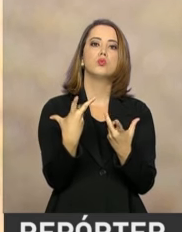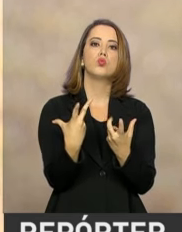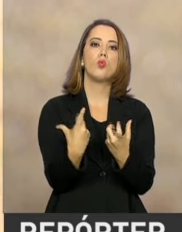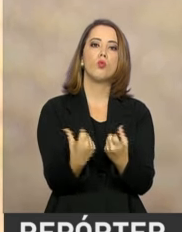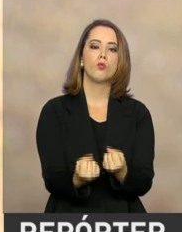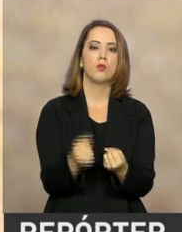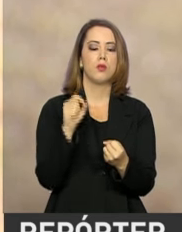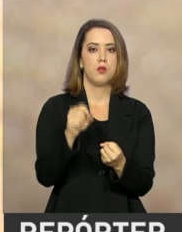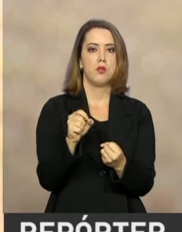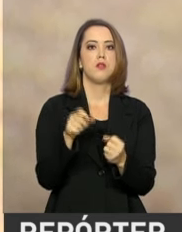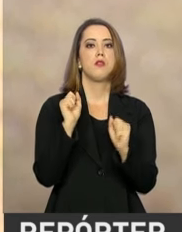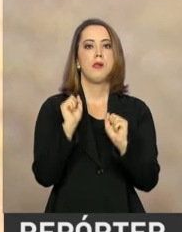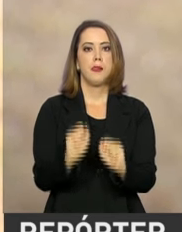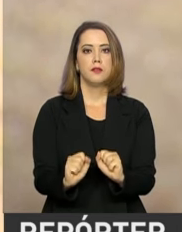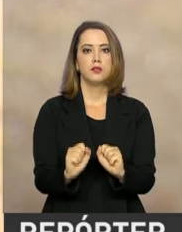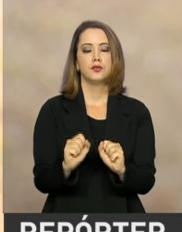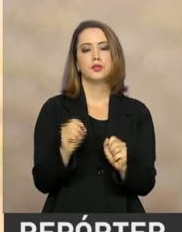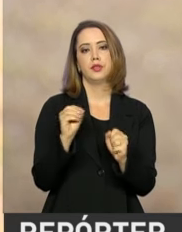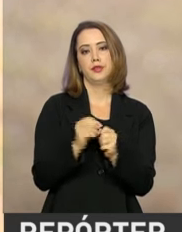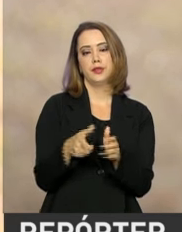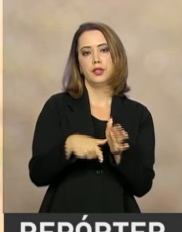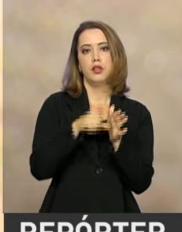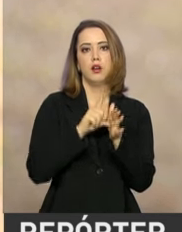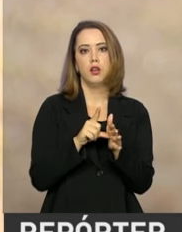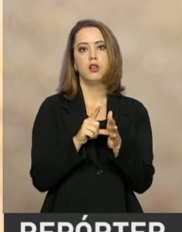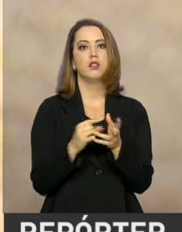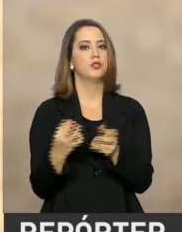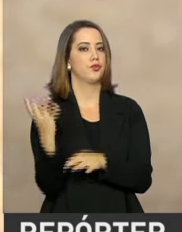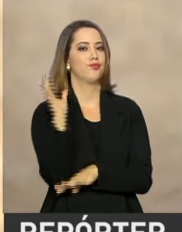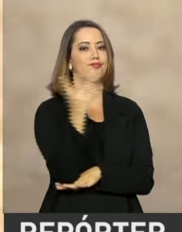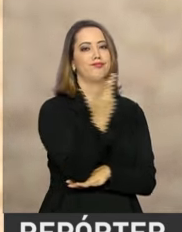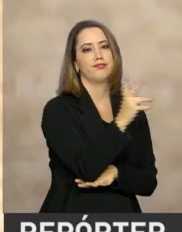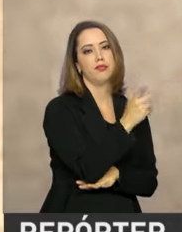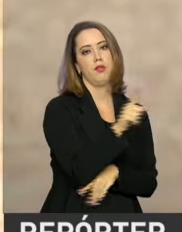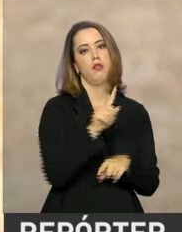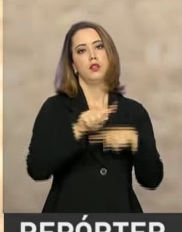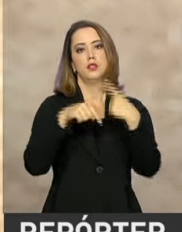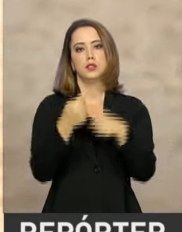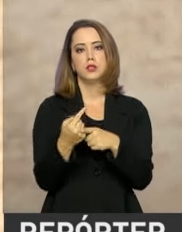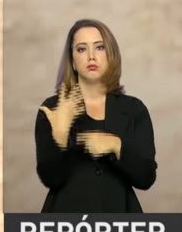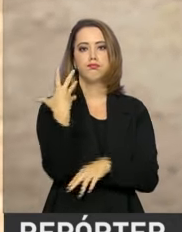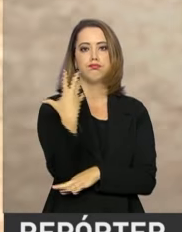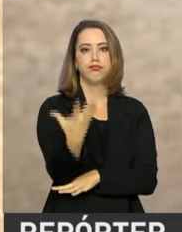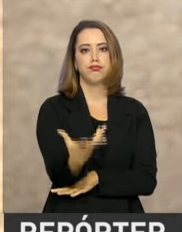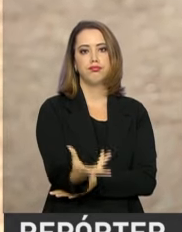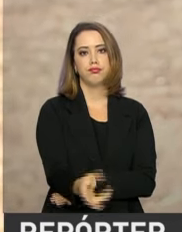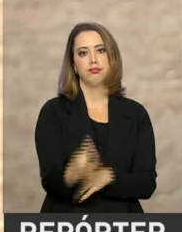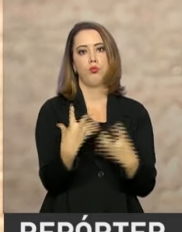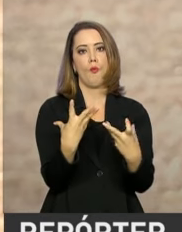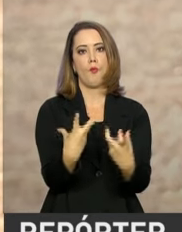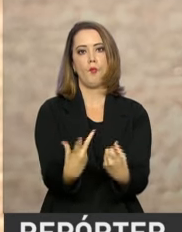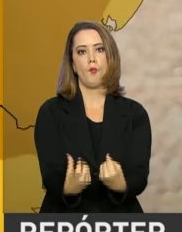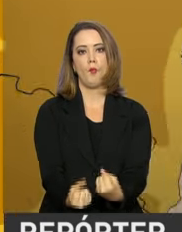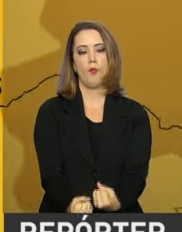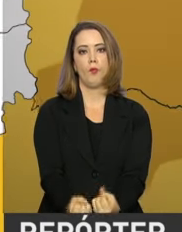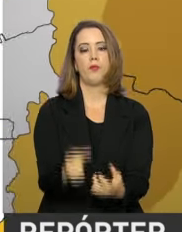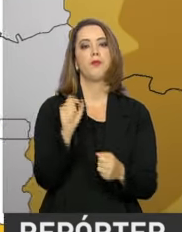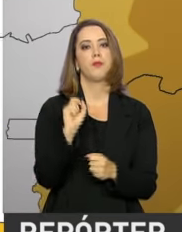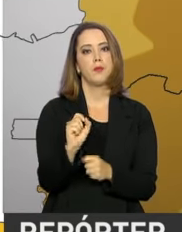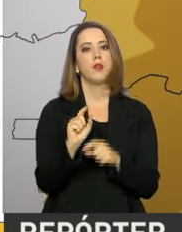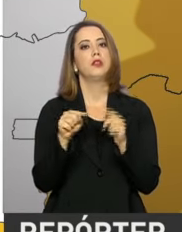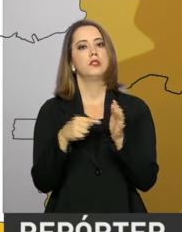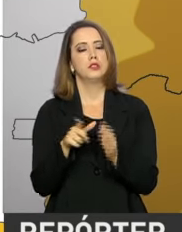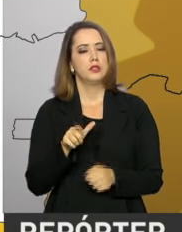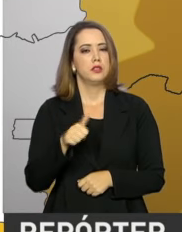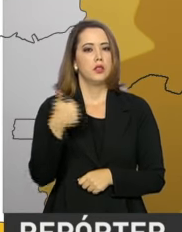potencial produtivo em terras inférteis. Esse fenômeno tem crescido na região do semiárido brasileiro, atingindo mais